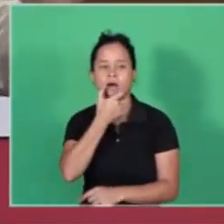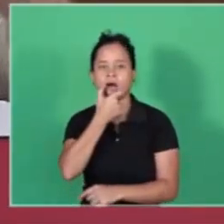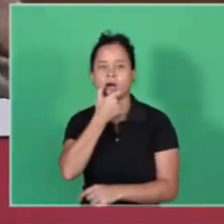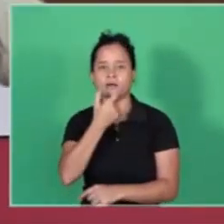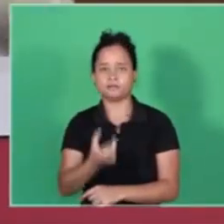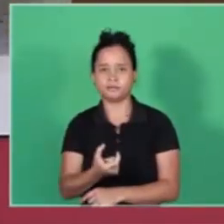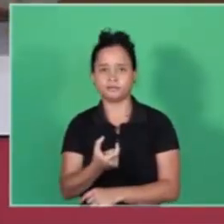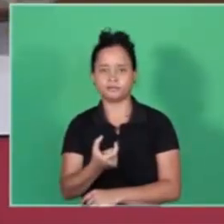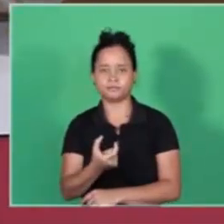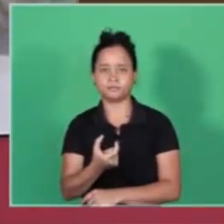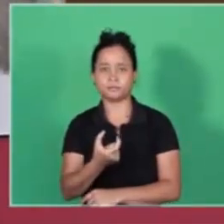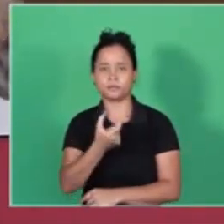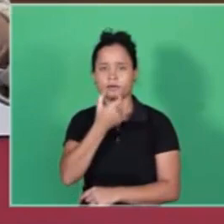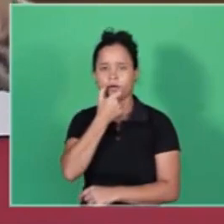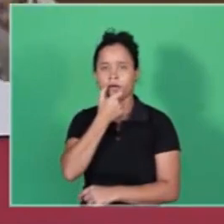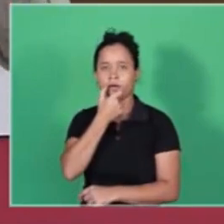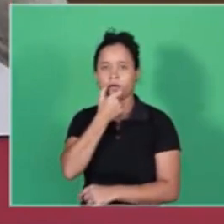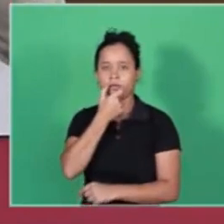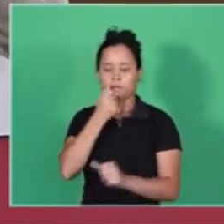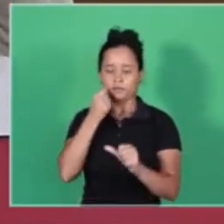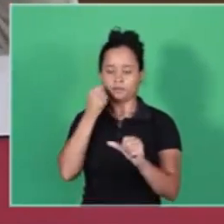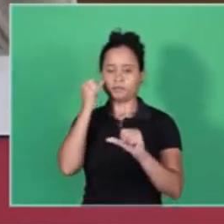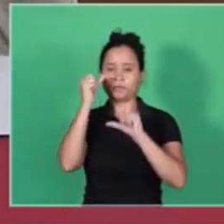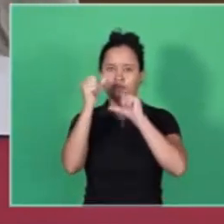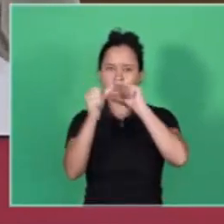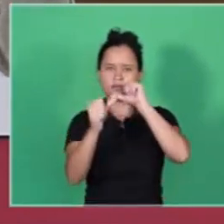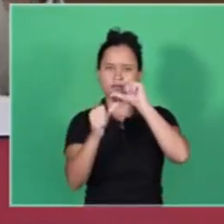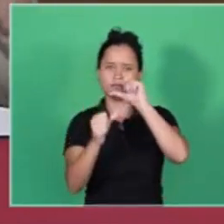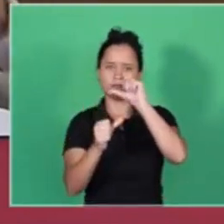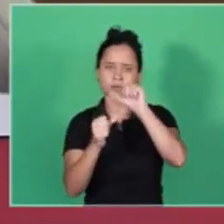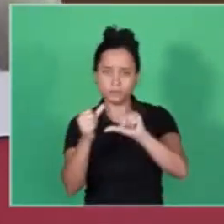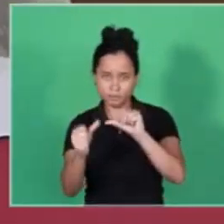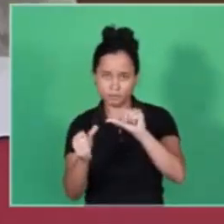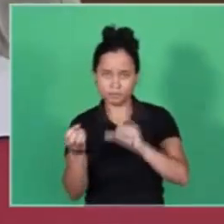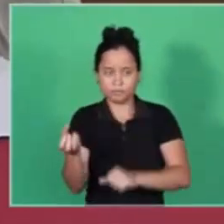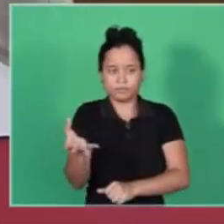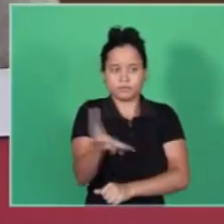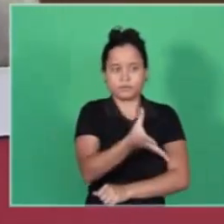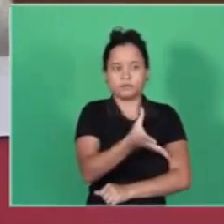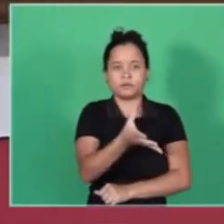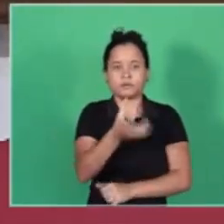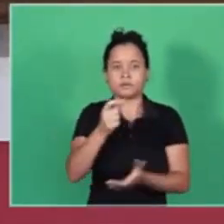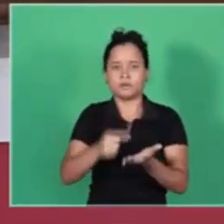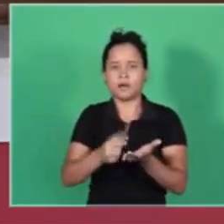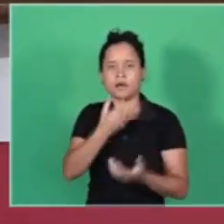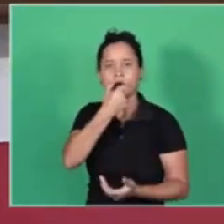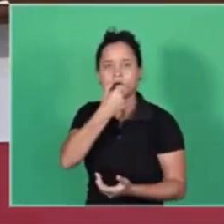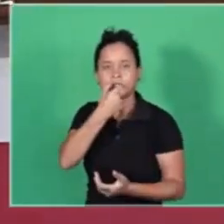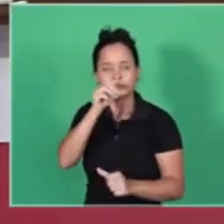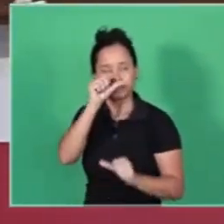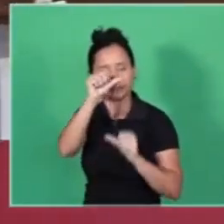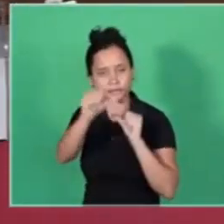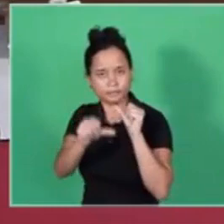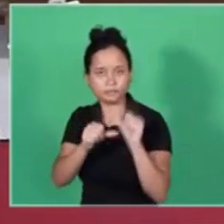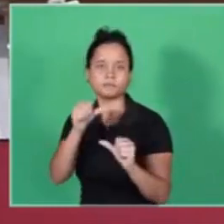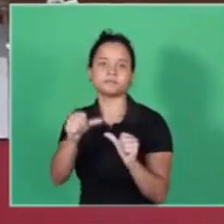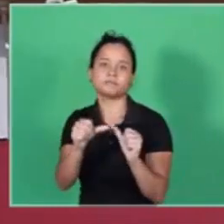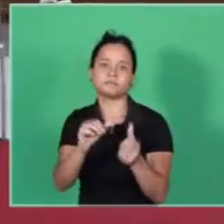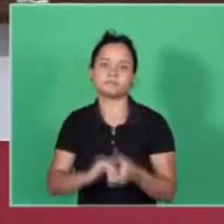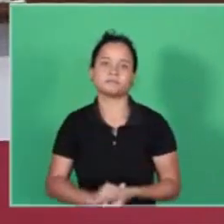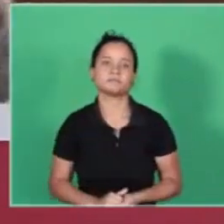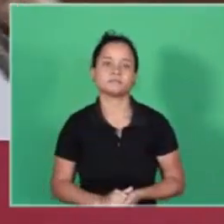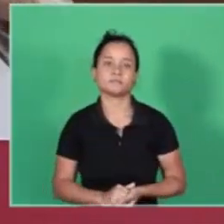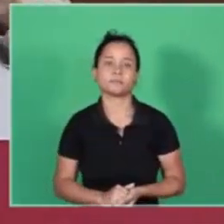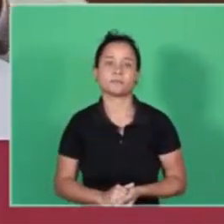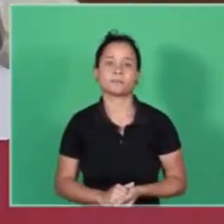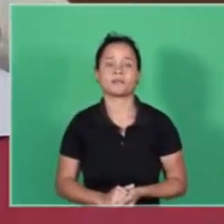foi colocada na frente do pároco, do pastor, do